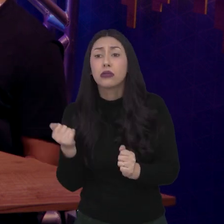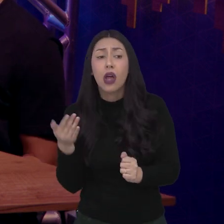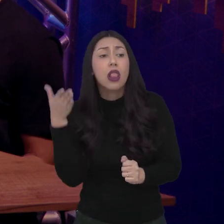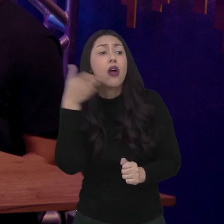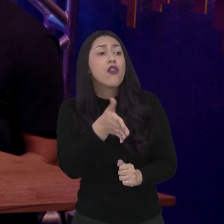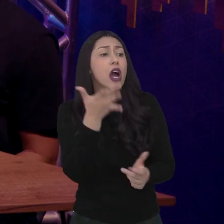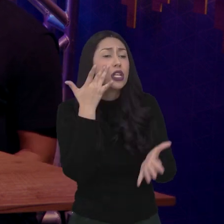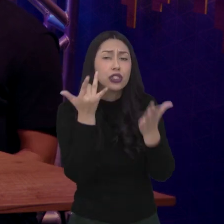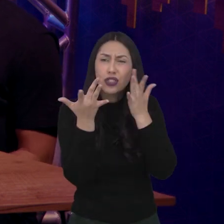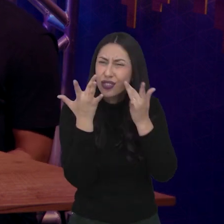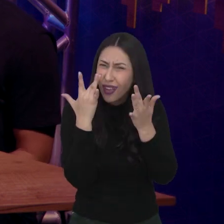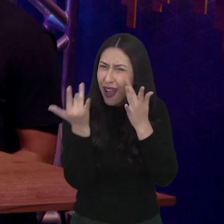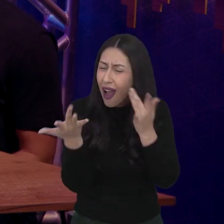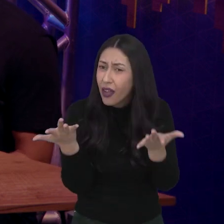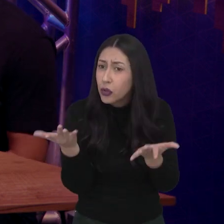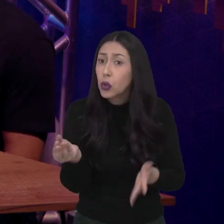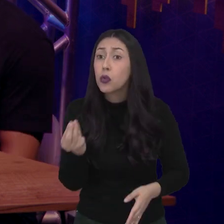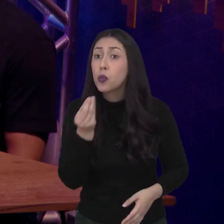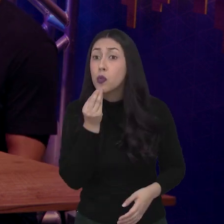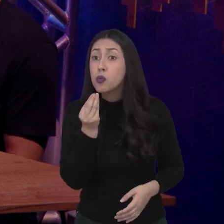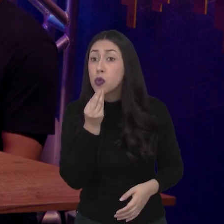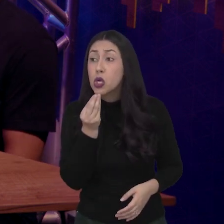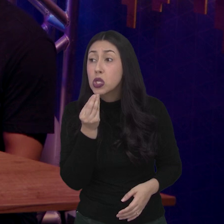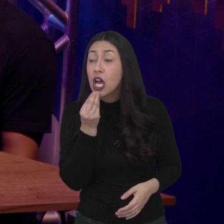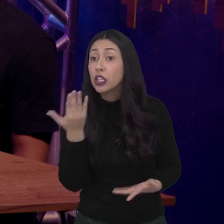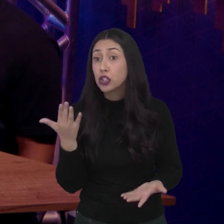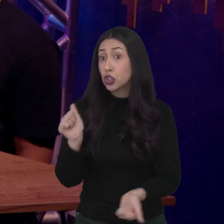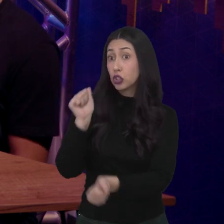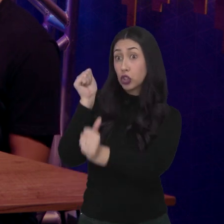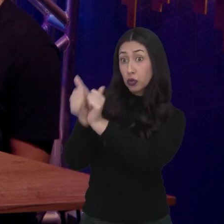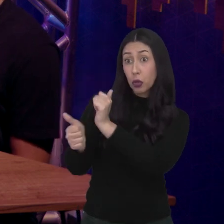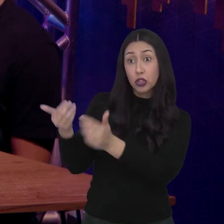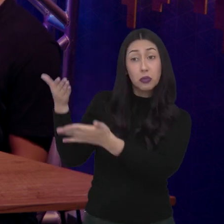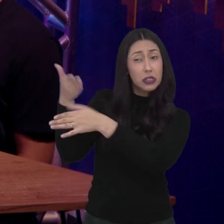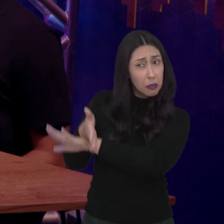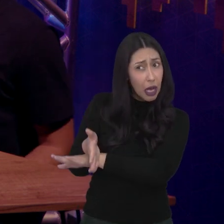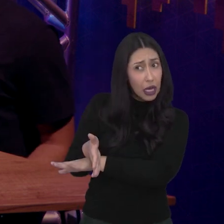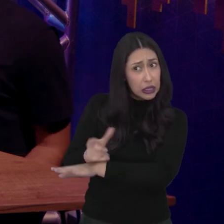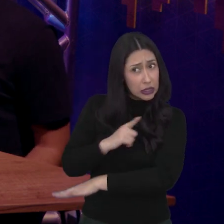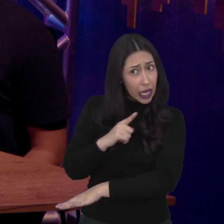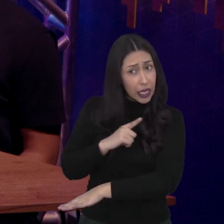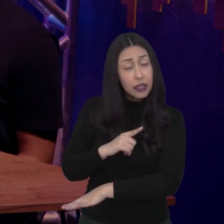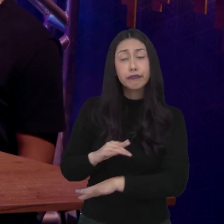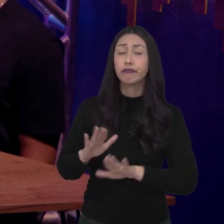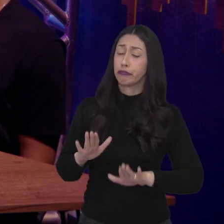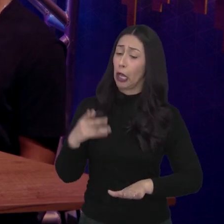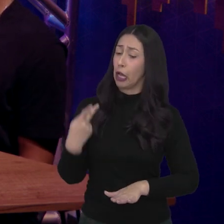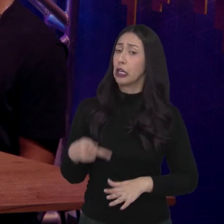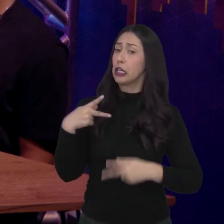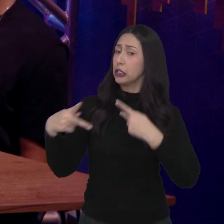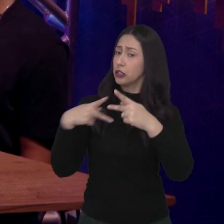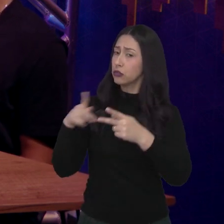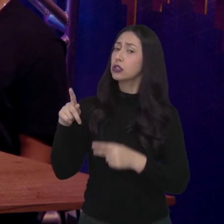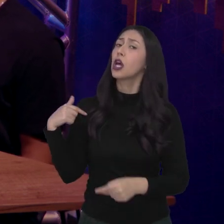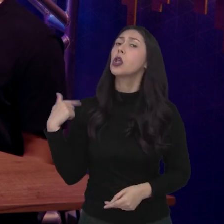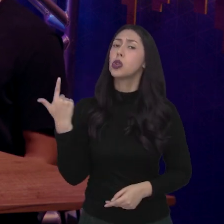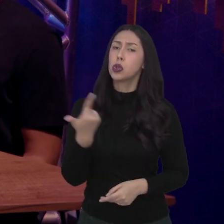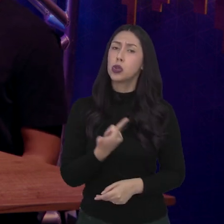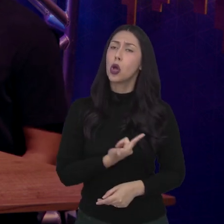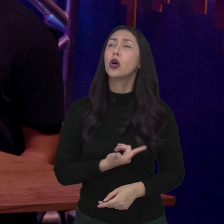teatro, tem a possibilidade de fazer um esporte e tudo mais. Aqui em São José dos Campos, a gente é